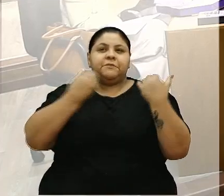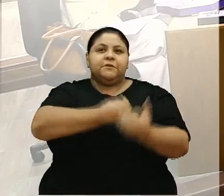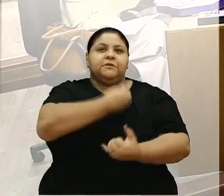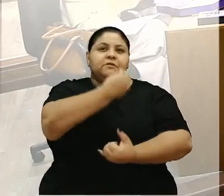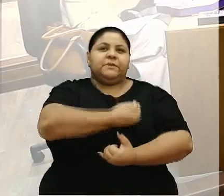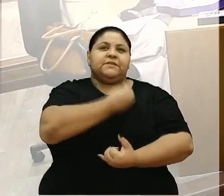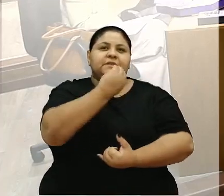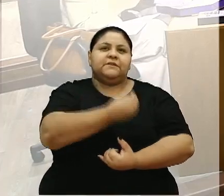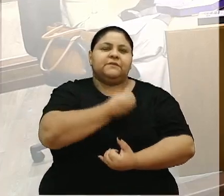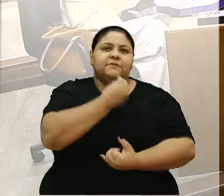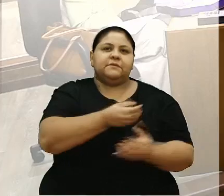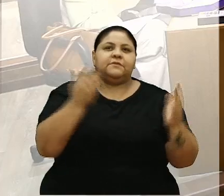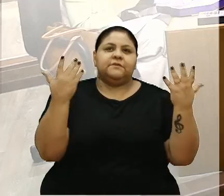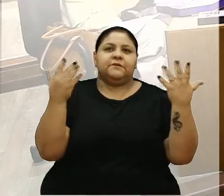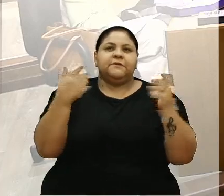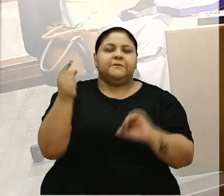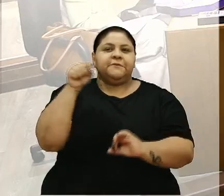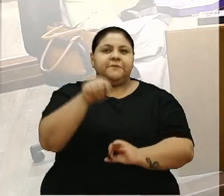Viva o gordo!